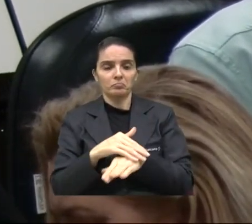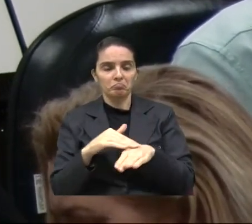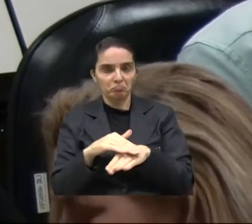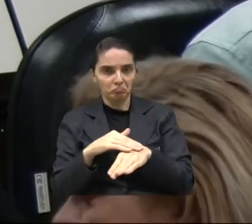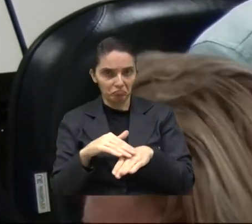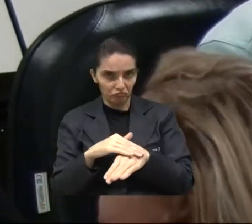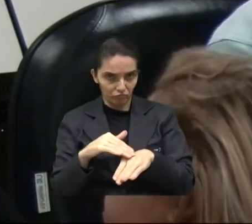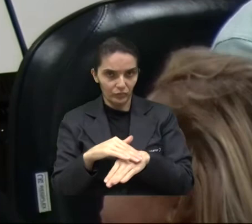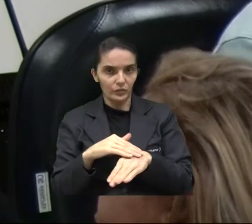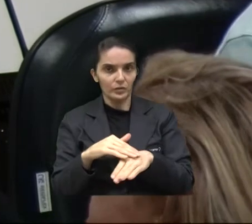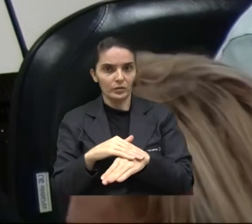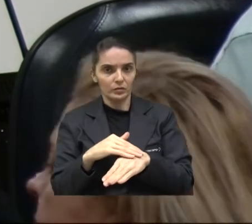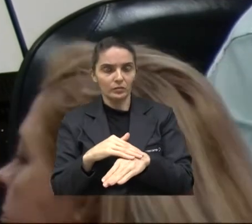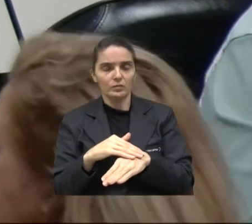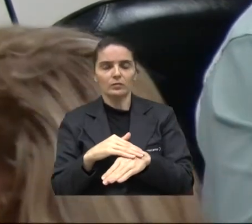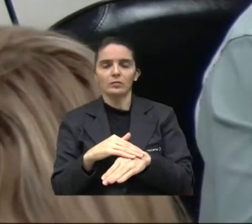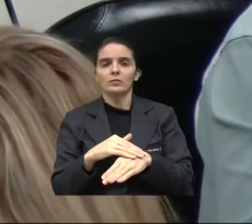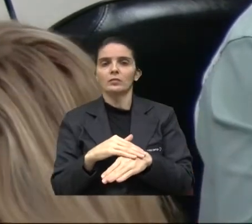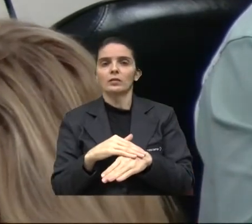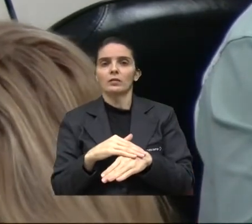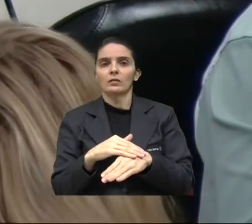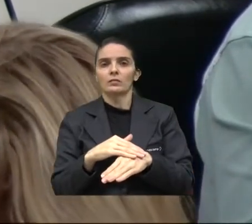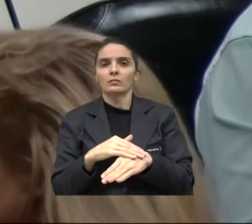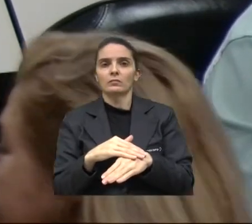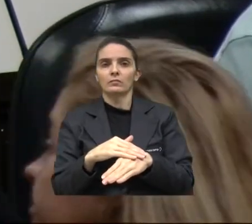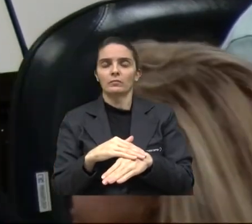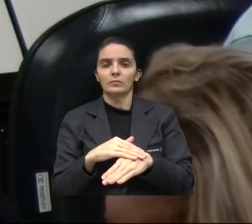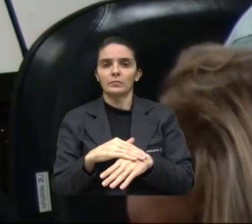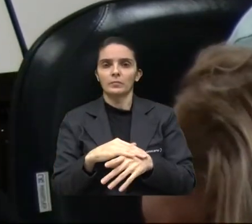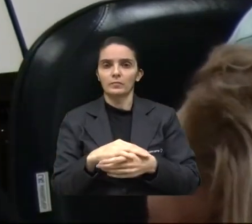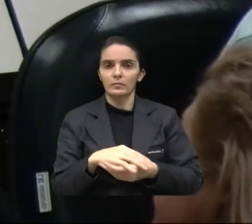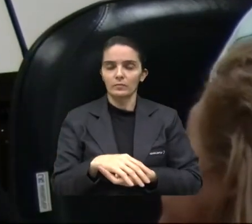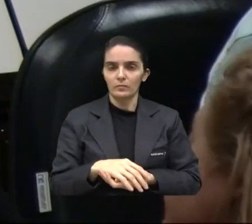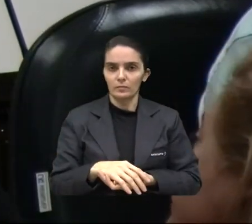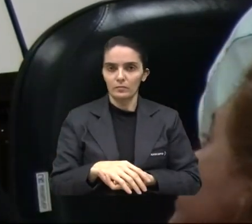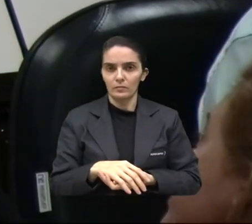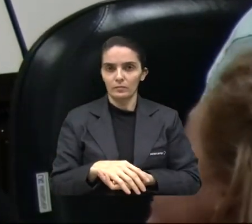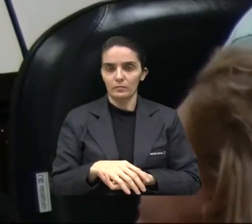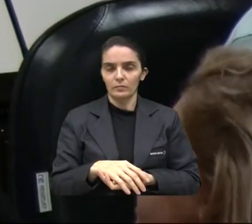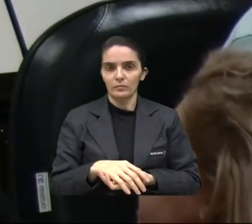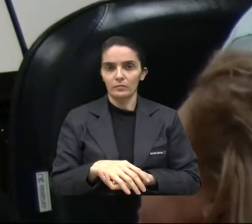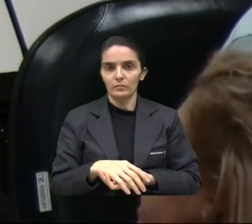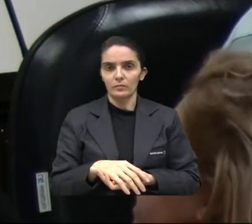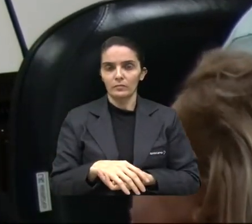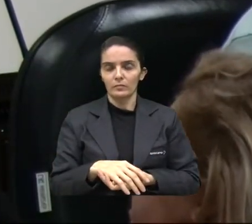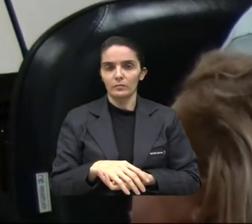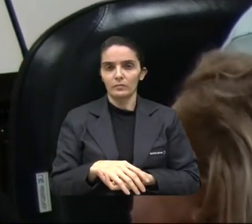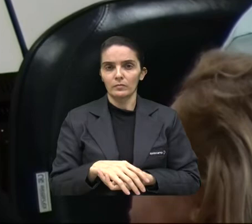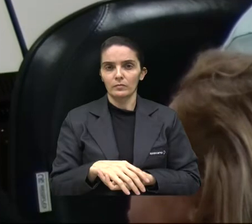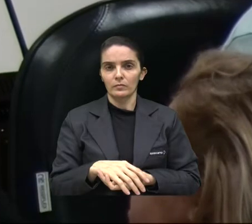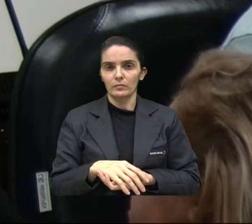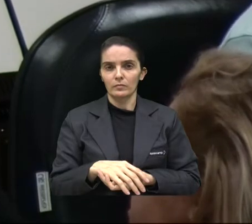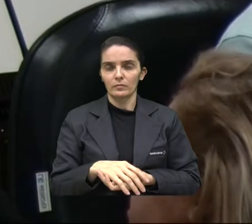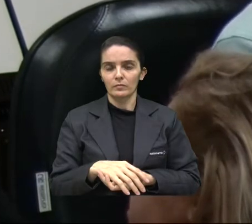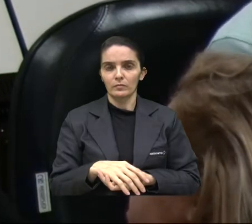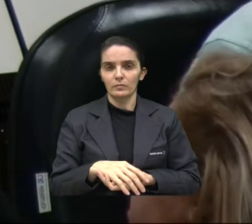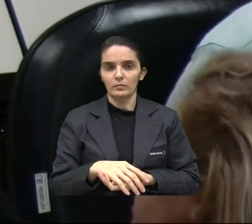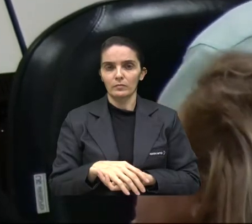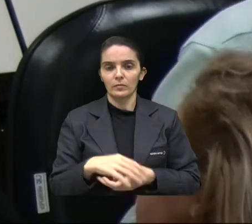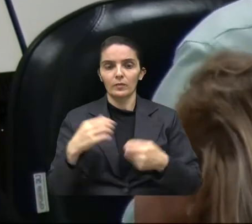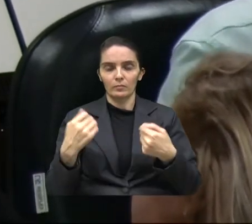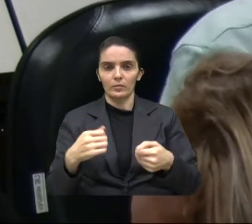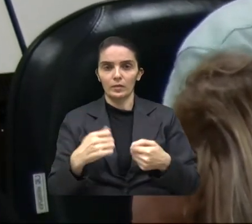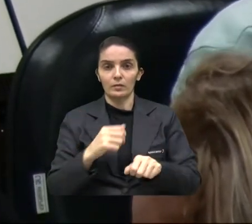conversa, de um diálogo, se ainda há essa possibilidade, então que tenhamos esse